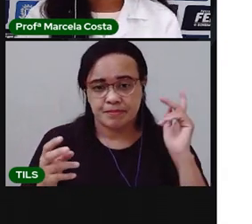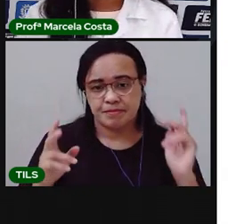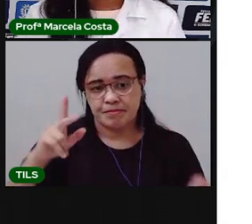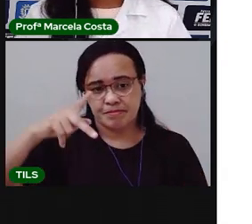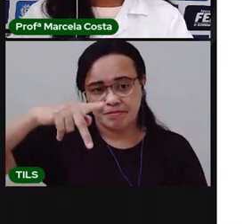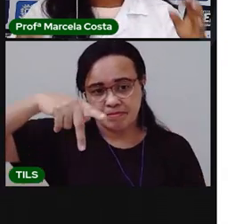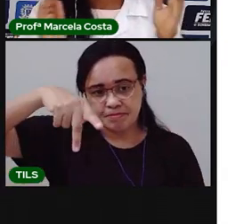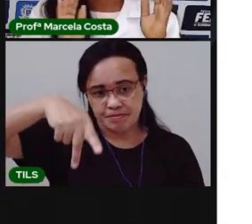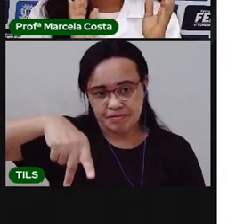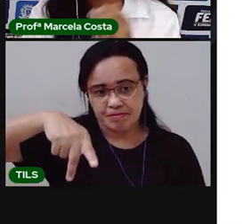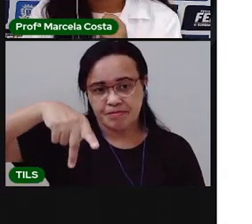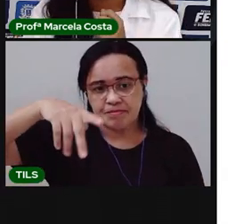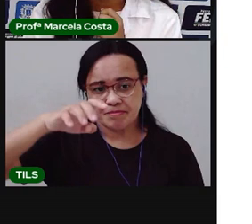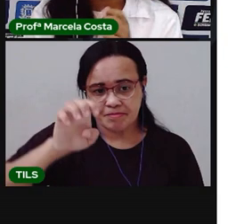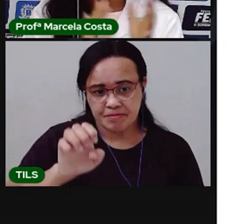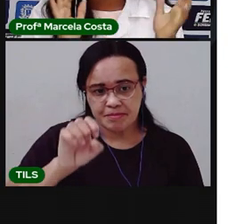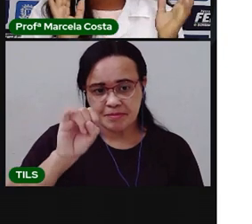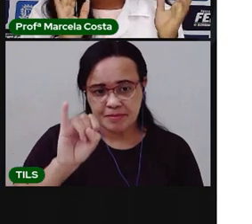Ó.